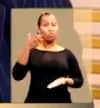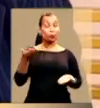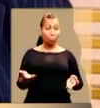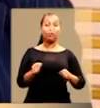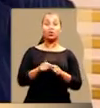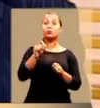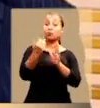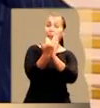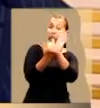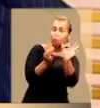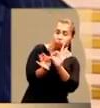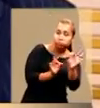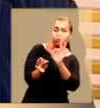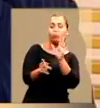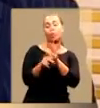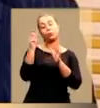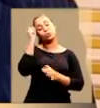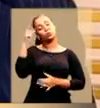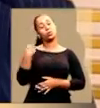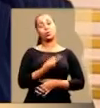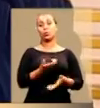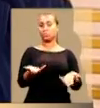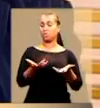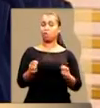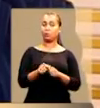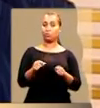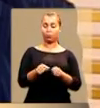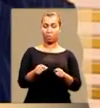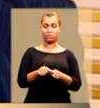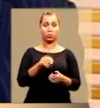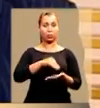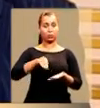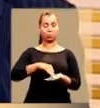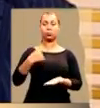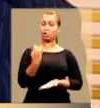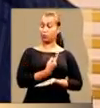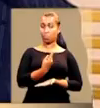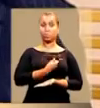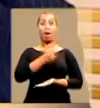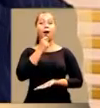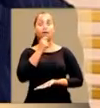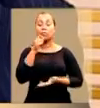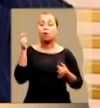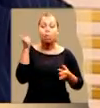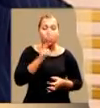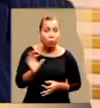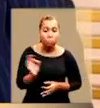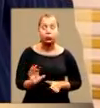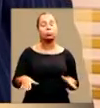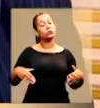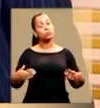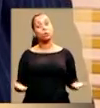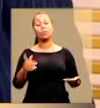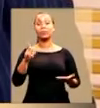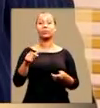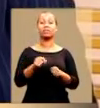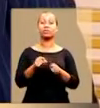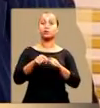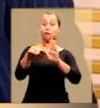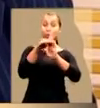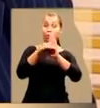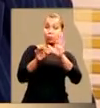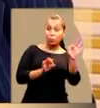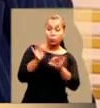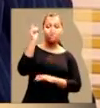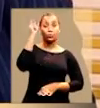secretaria de cultura, quando faz um plano de cultura, e é isso que nós queremos chegar a fazer na nossa secretaria, que nós ainda não conseguimos fazer, é fazer